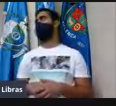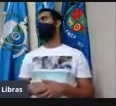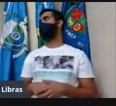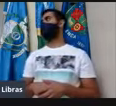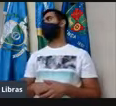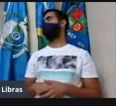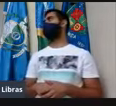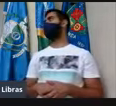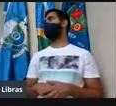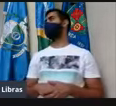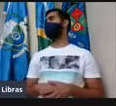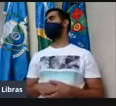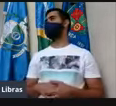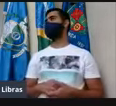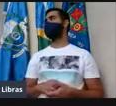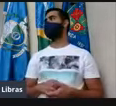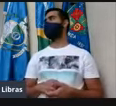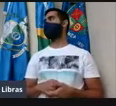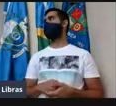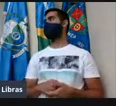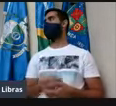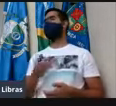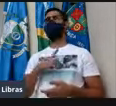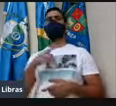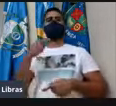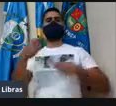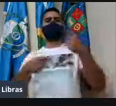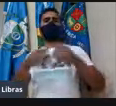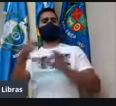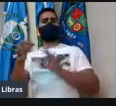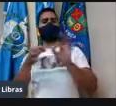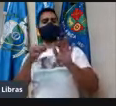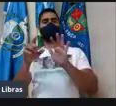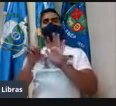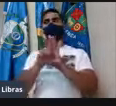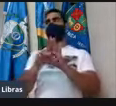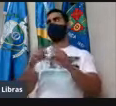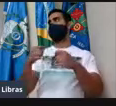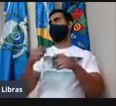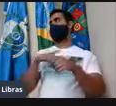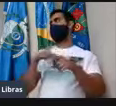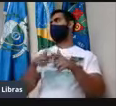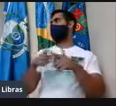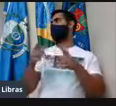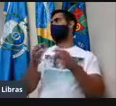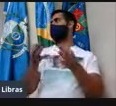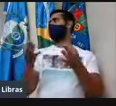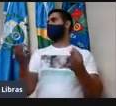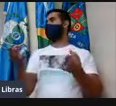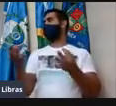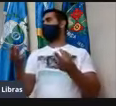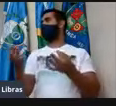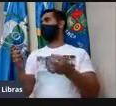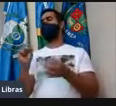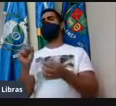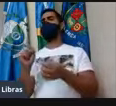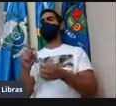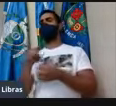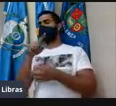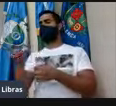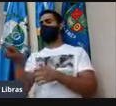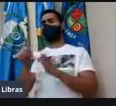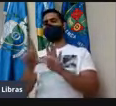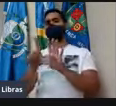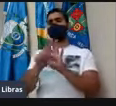discussão o projeto de lei ordinária, que precisa de maioria simples, que é a revogação da